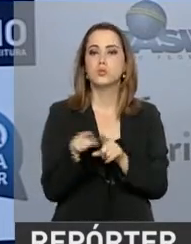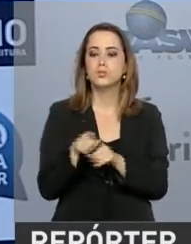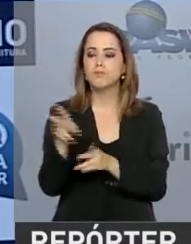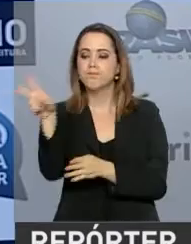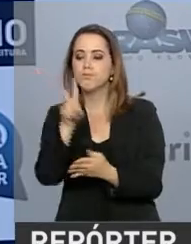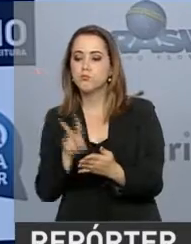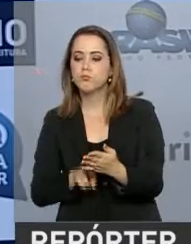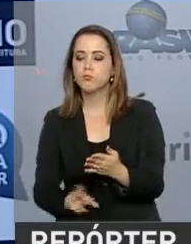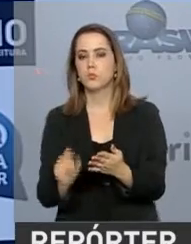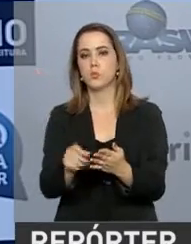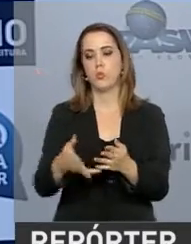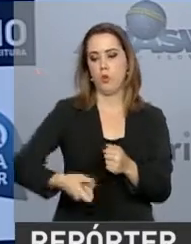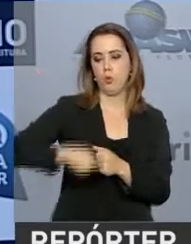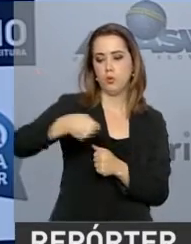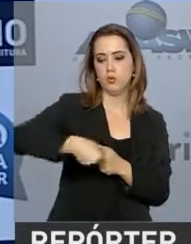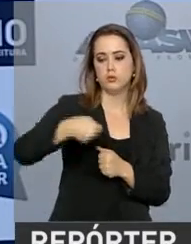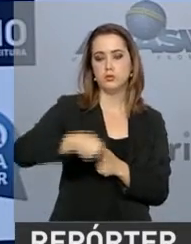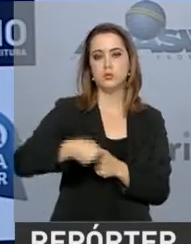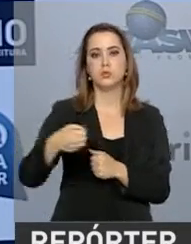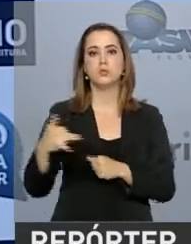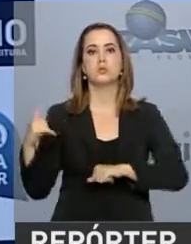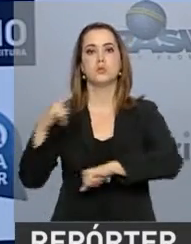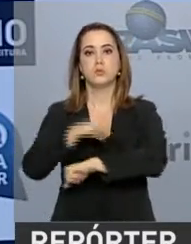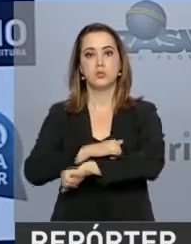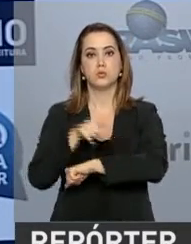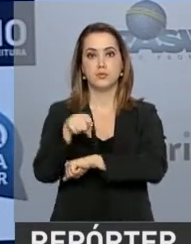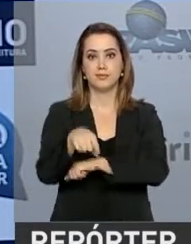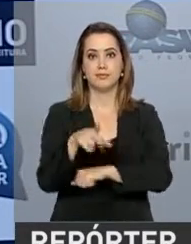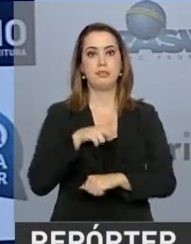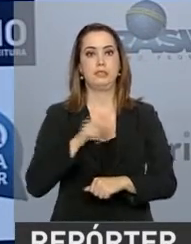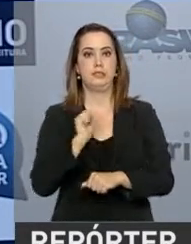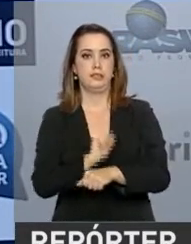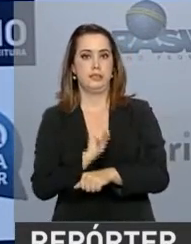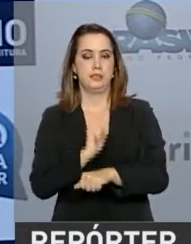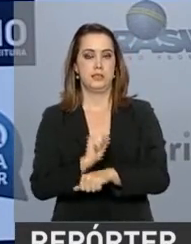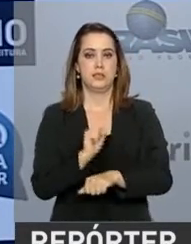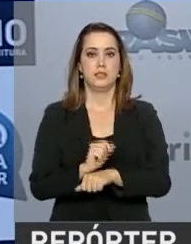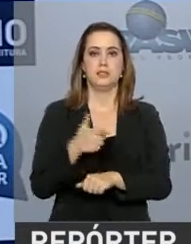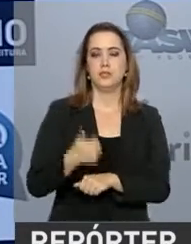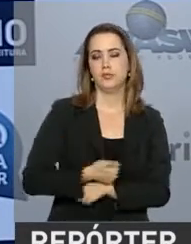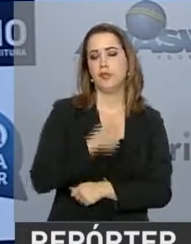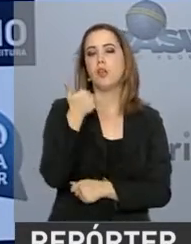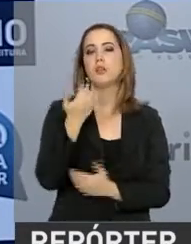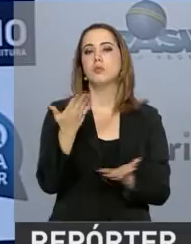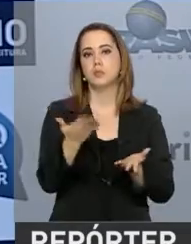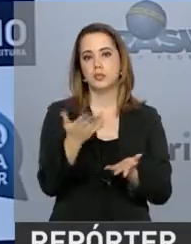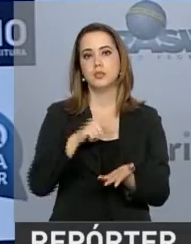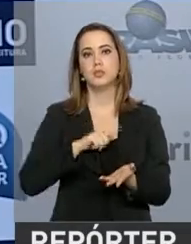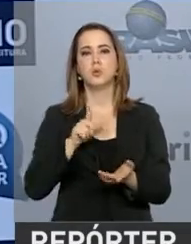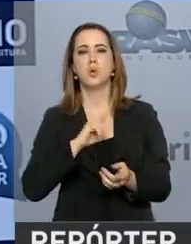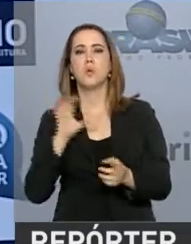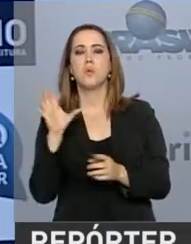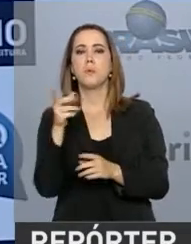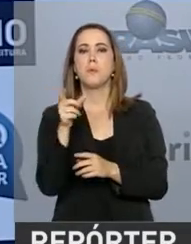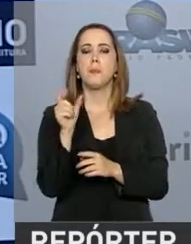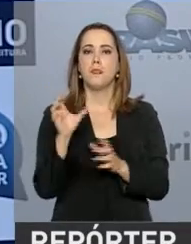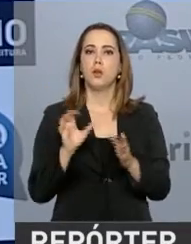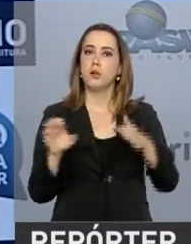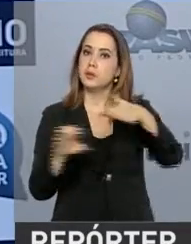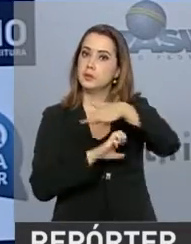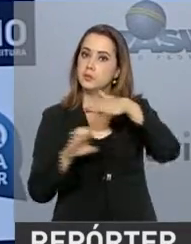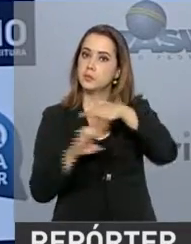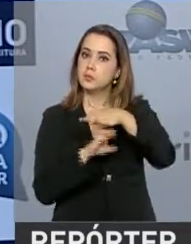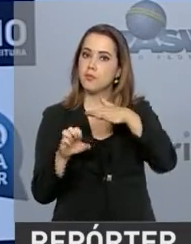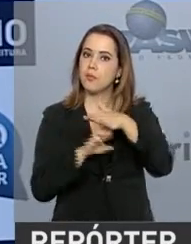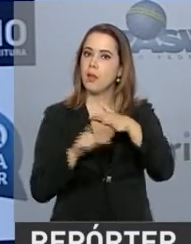bagagens no aeroporto e para tornar a espera pelo embarque mais agradável a concessionária que administra o galeão